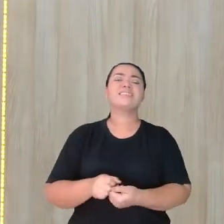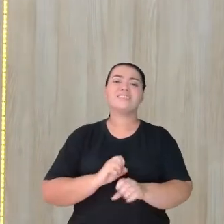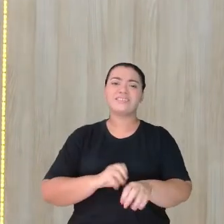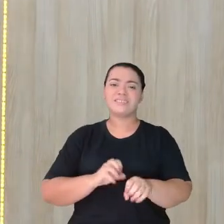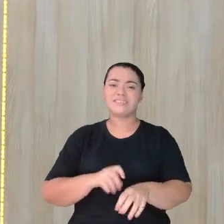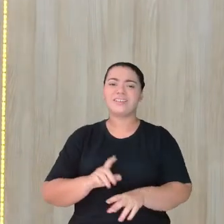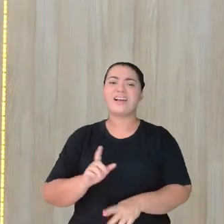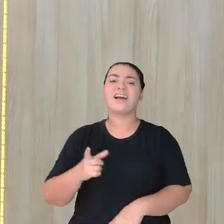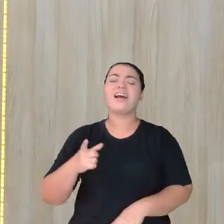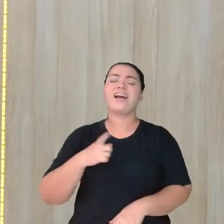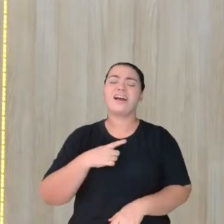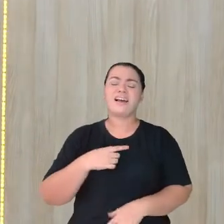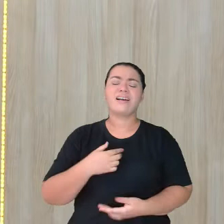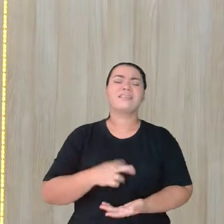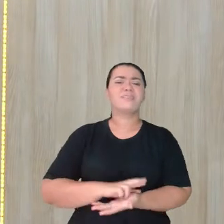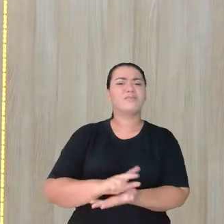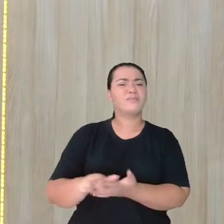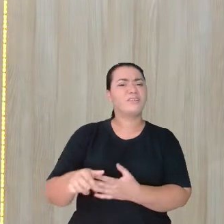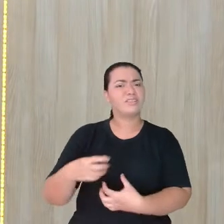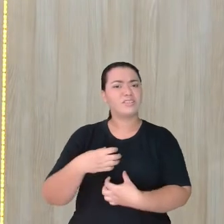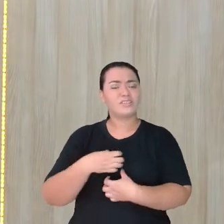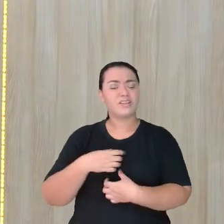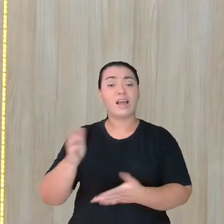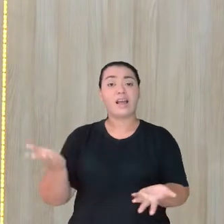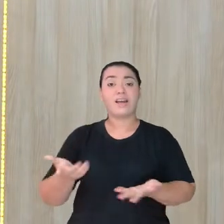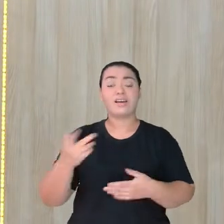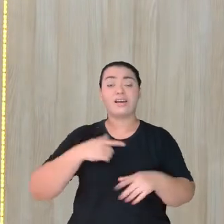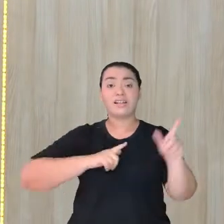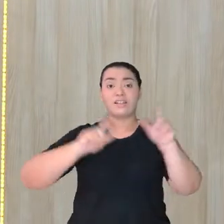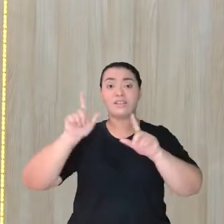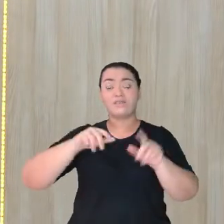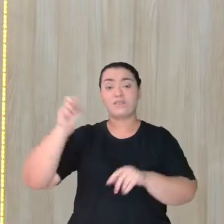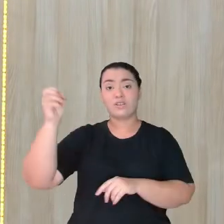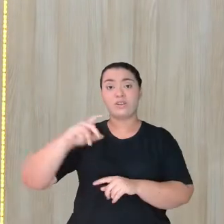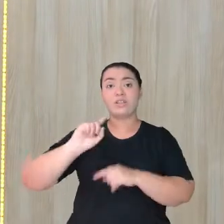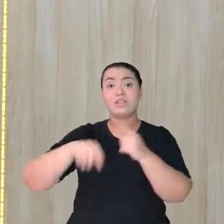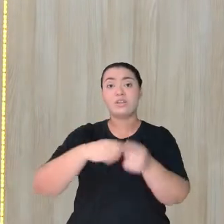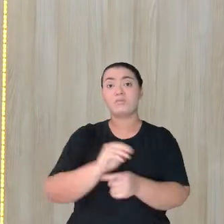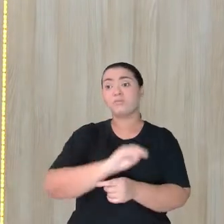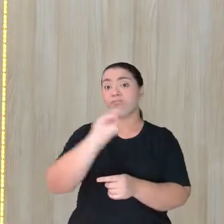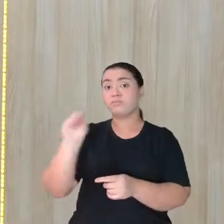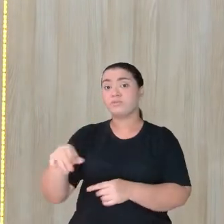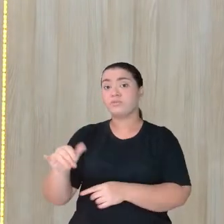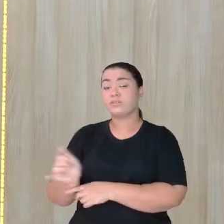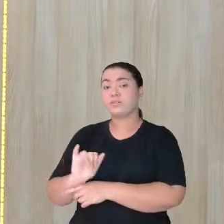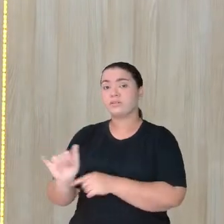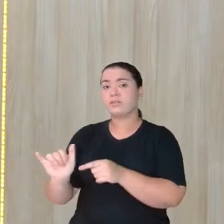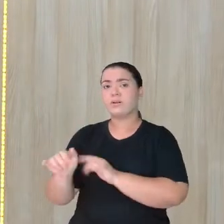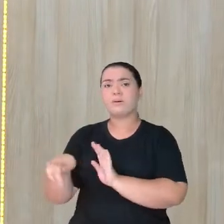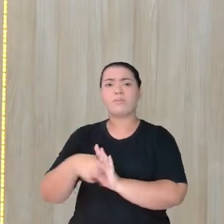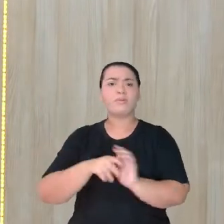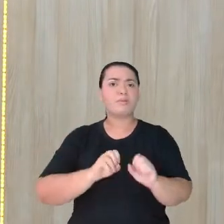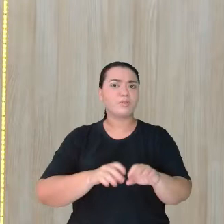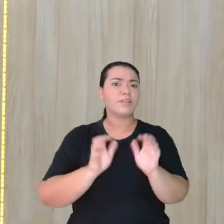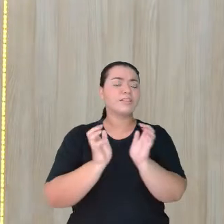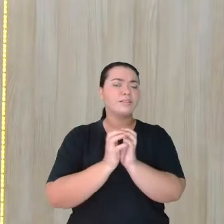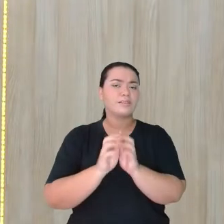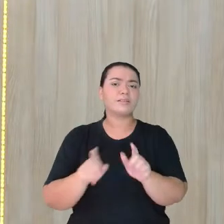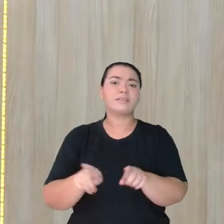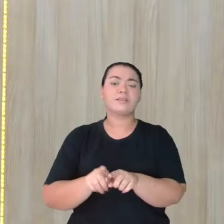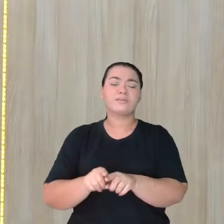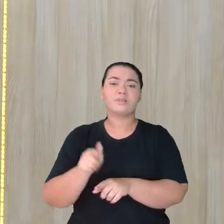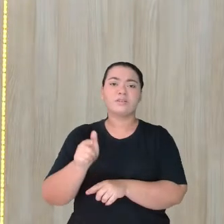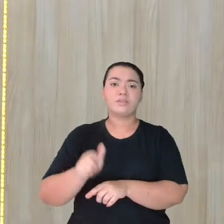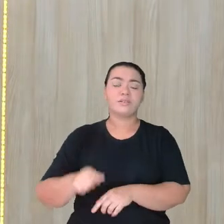formas. Você pode assistir ao vivo agora pela TV Nova. Essa aula depois vai para o canal do YouTube do Educa Recife. Vai ser